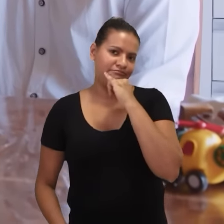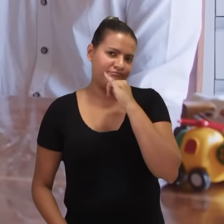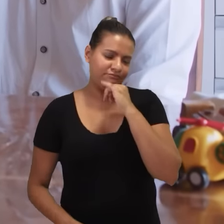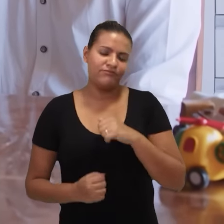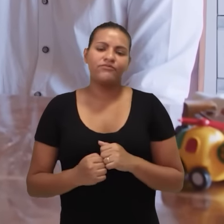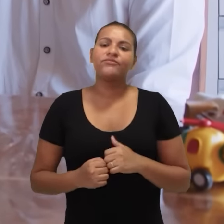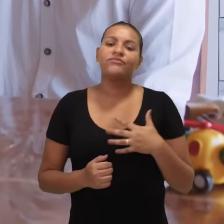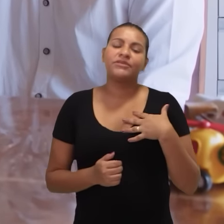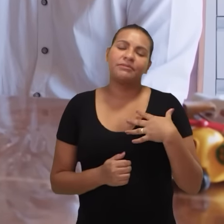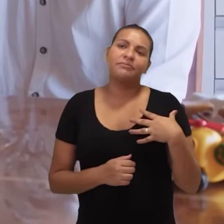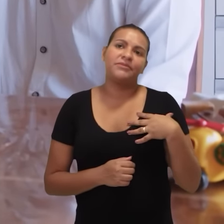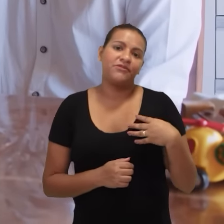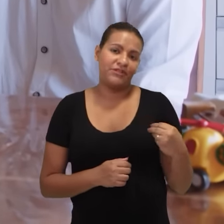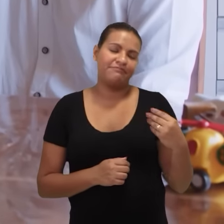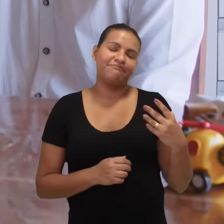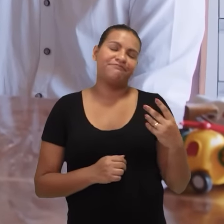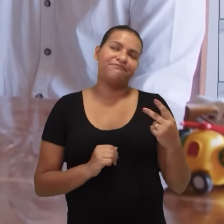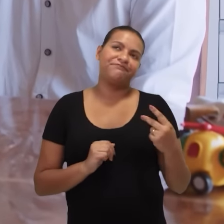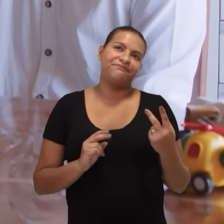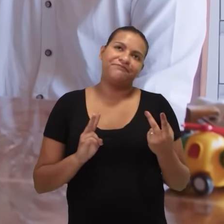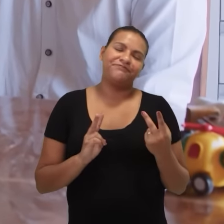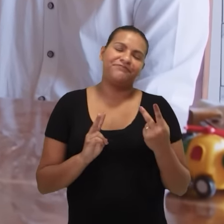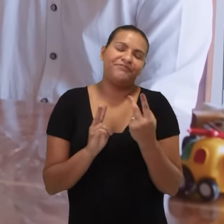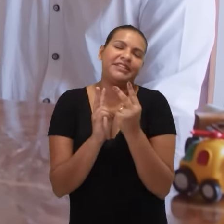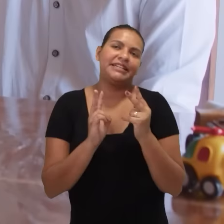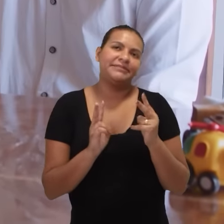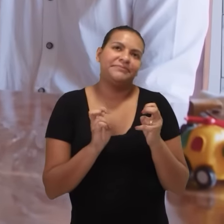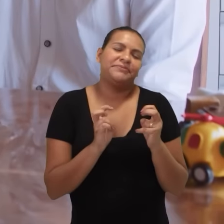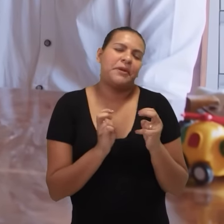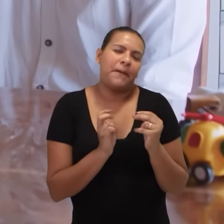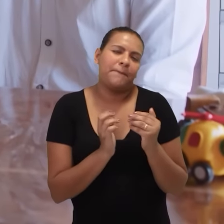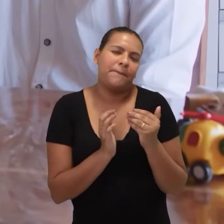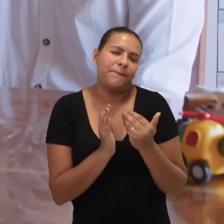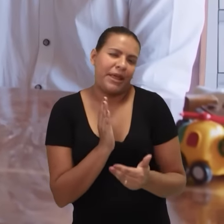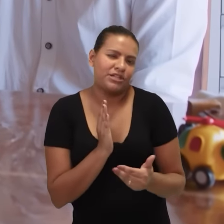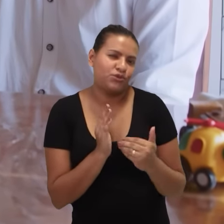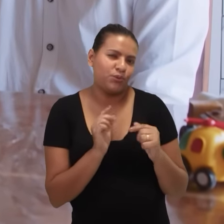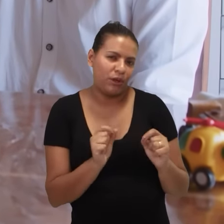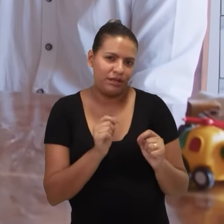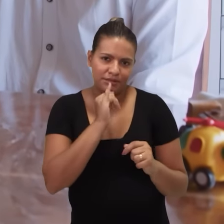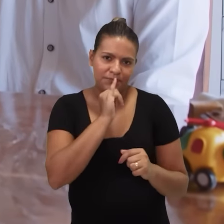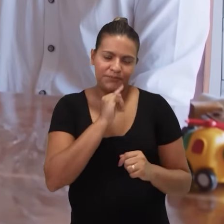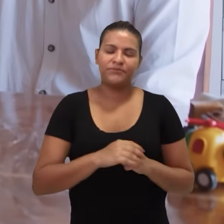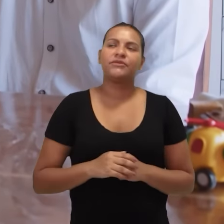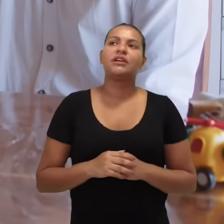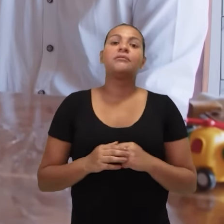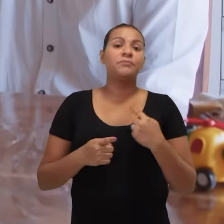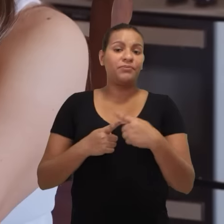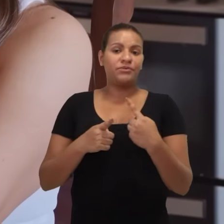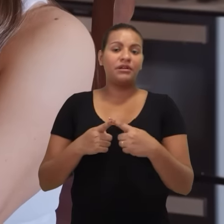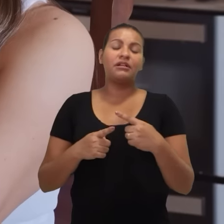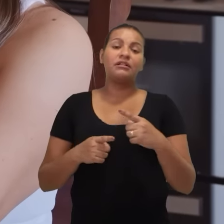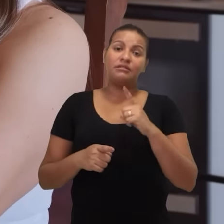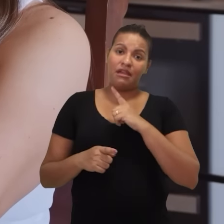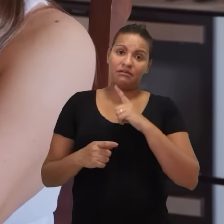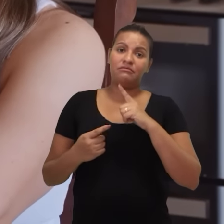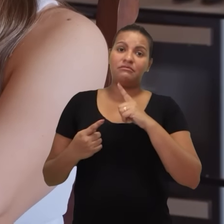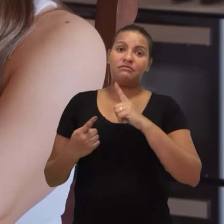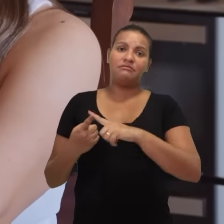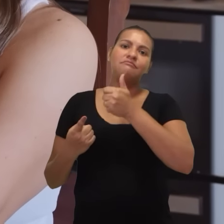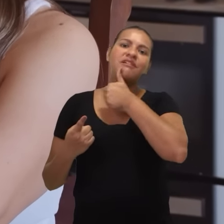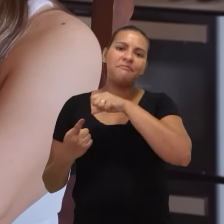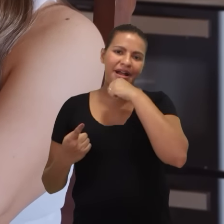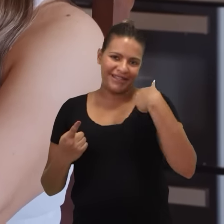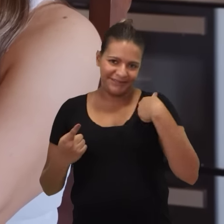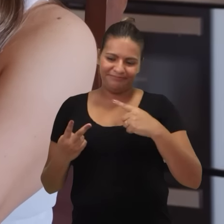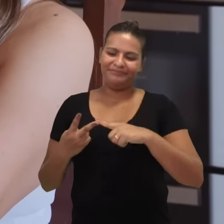ela perde, vamos dizer assim, em colocação, porque ela tem pai e mãe e os